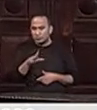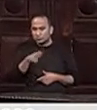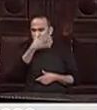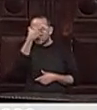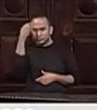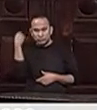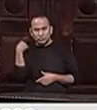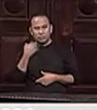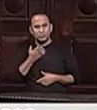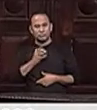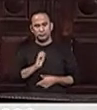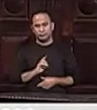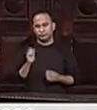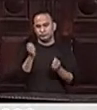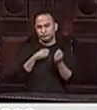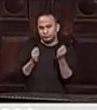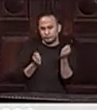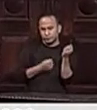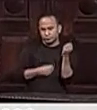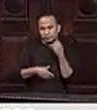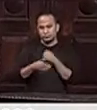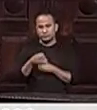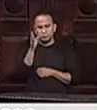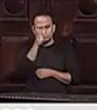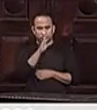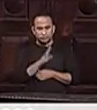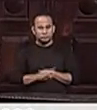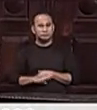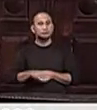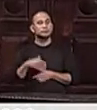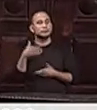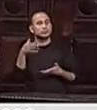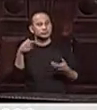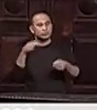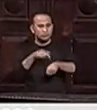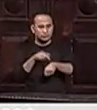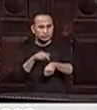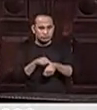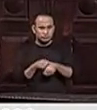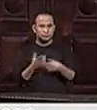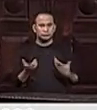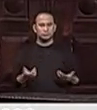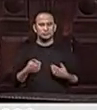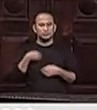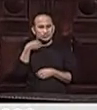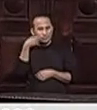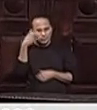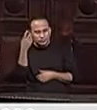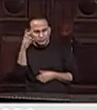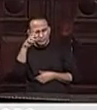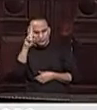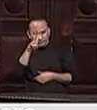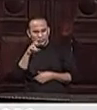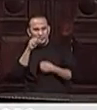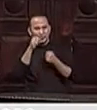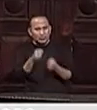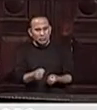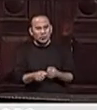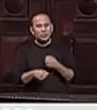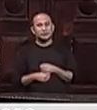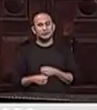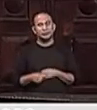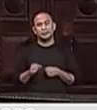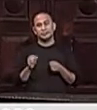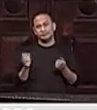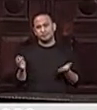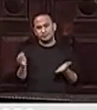os horrores da escravidão no Brasil, enfim, e que esse momento, essa página vergonhosa da nossa história, possa ficar